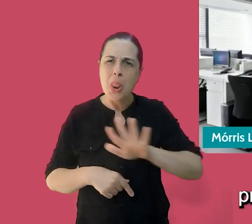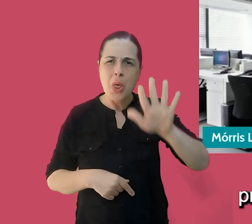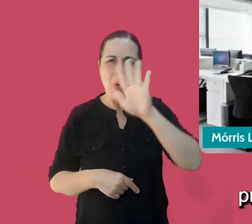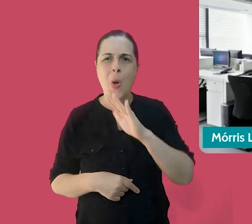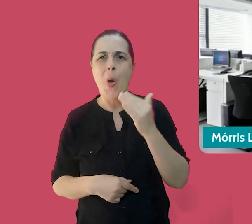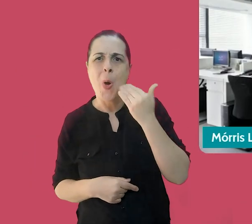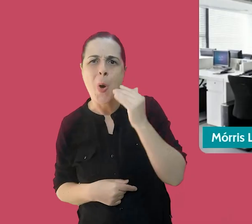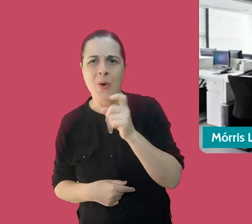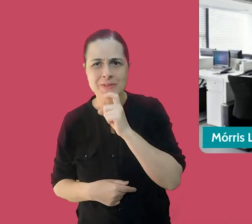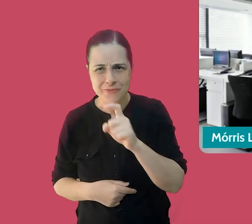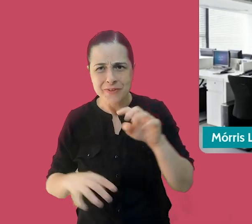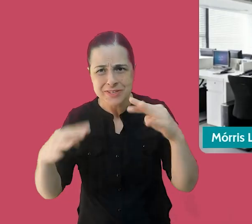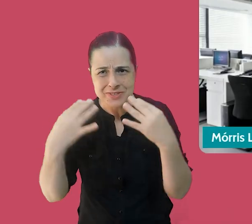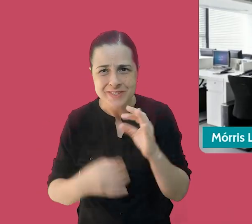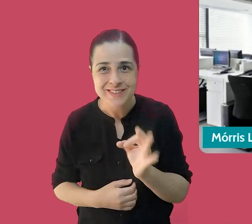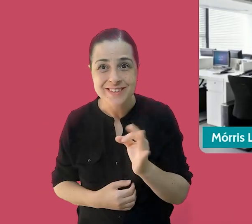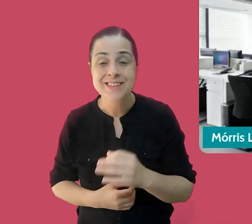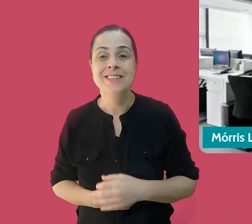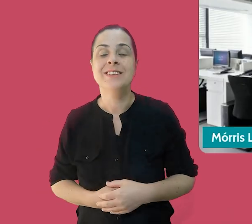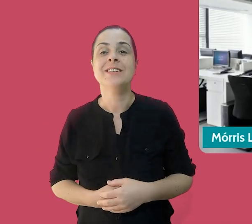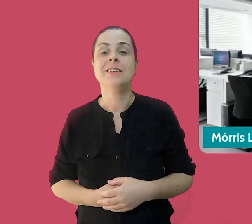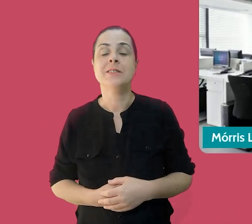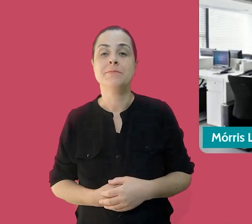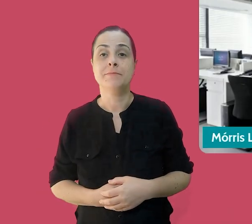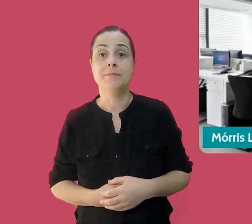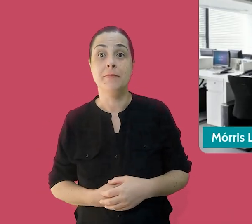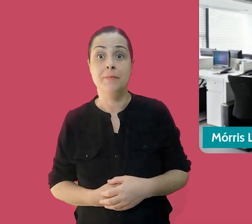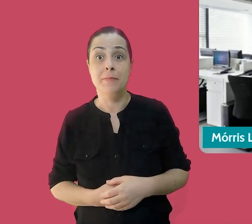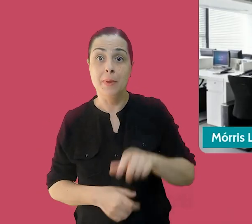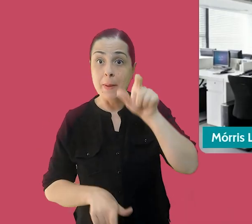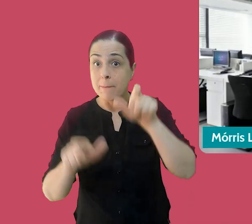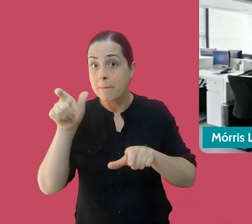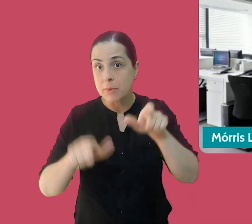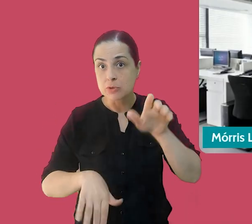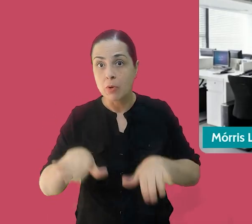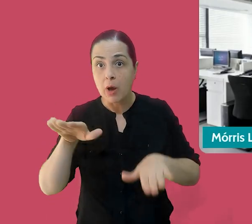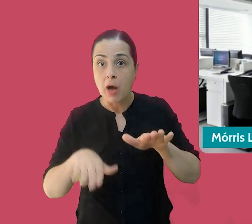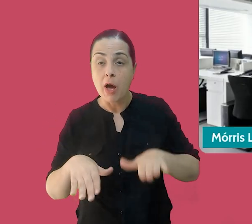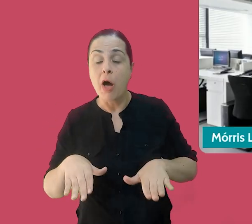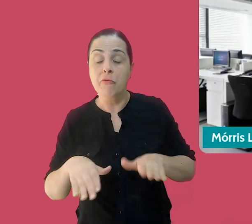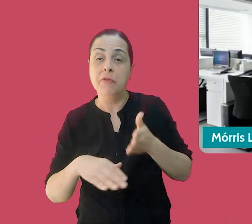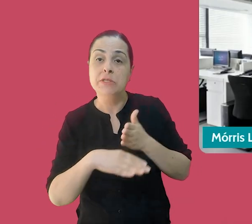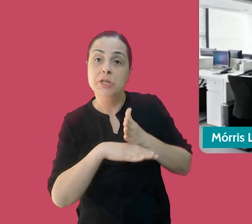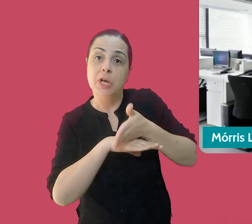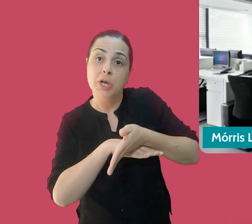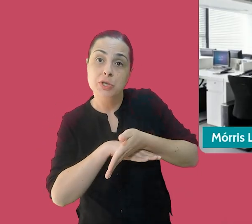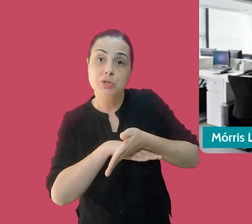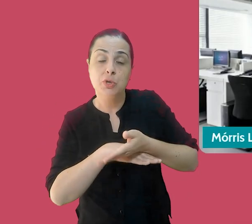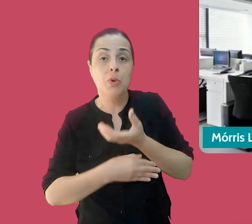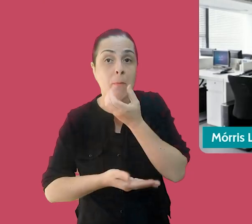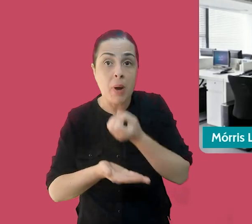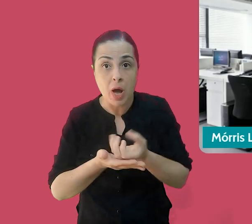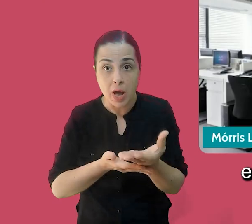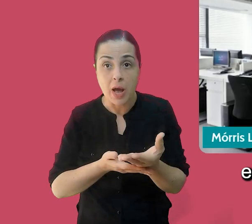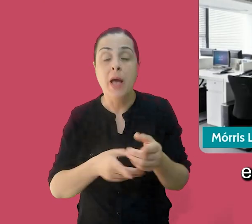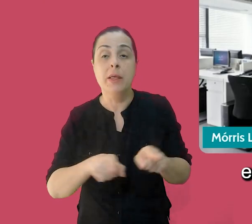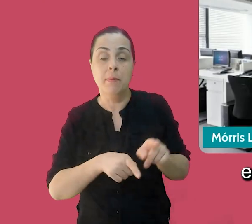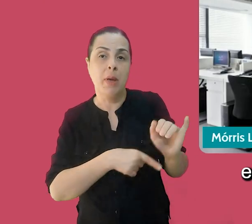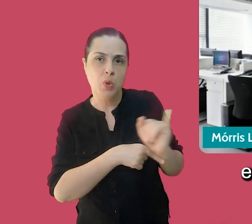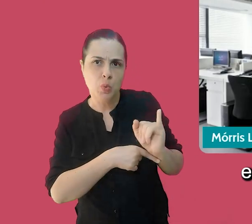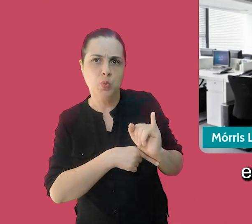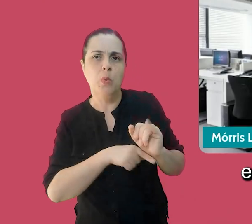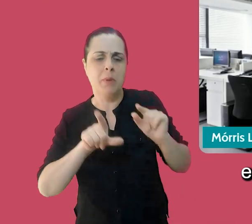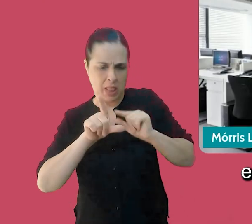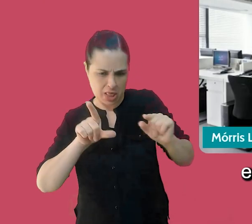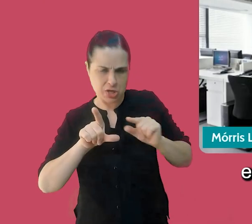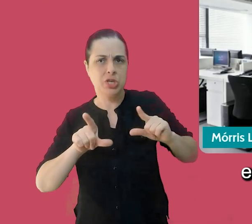nos assistindo. Para quem está ouvindo no podcast, a gente tem legenda em Libras no YouTube, então olha